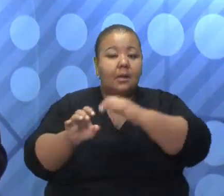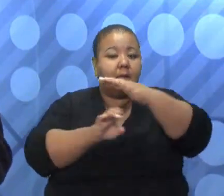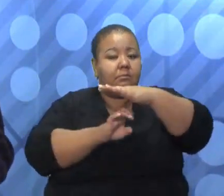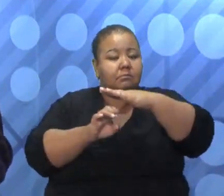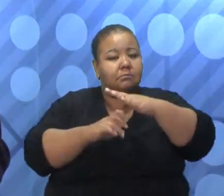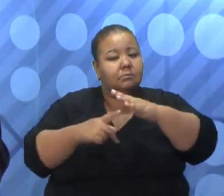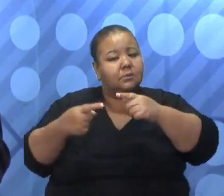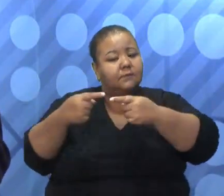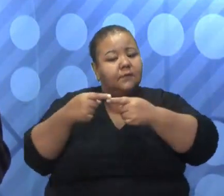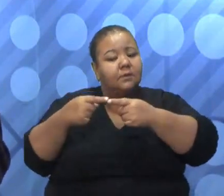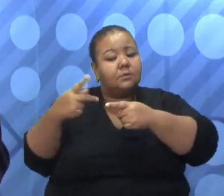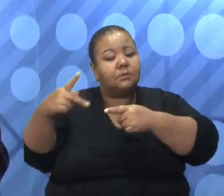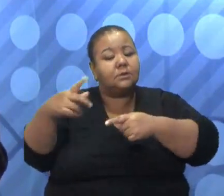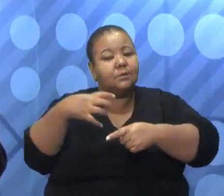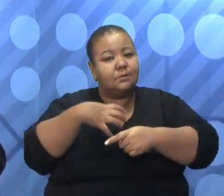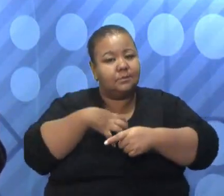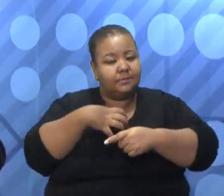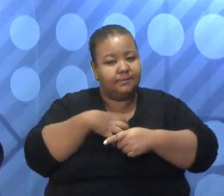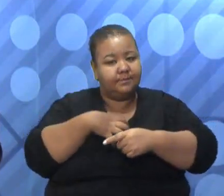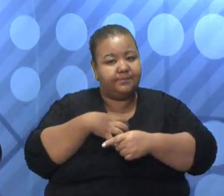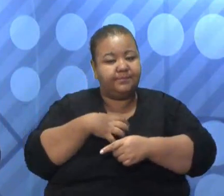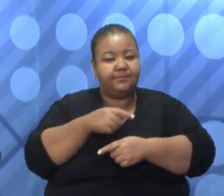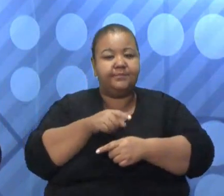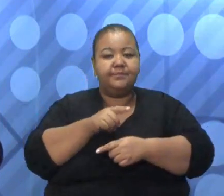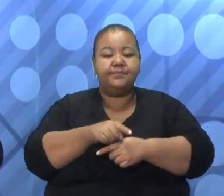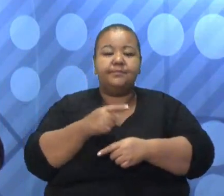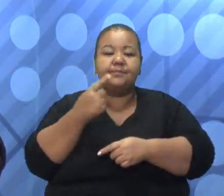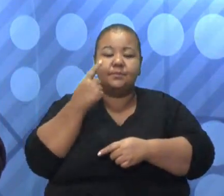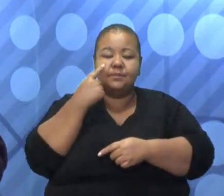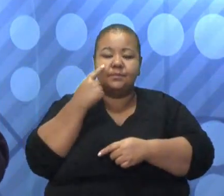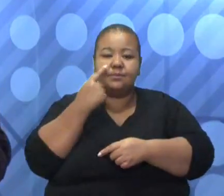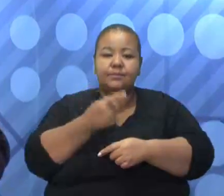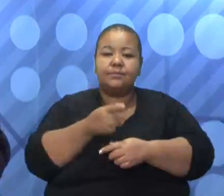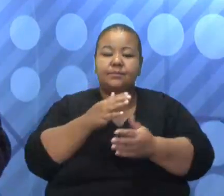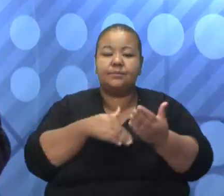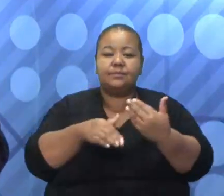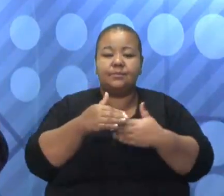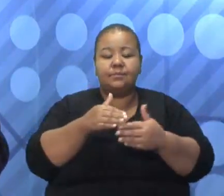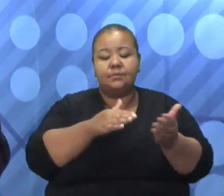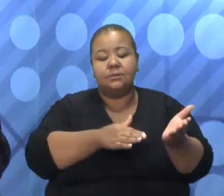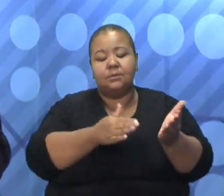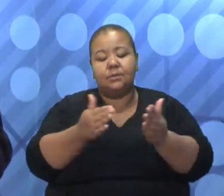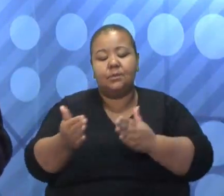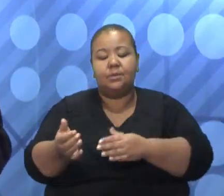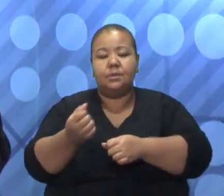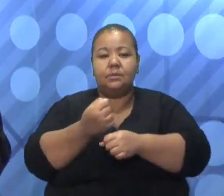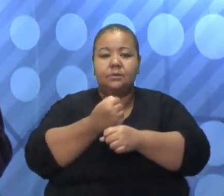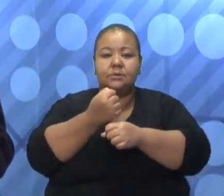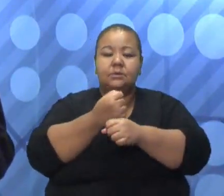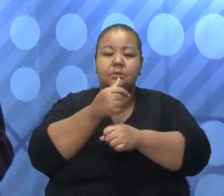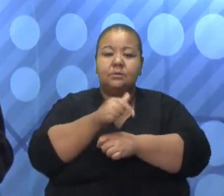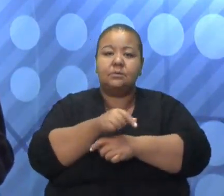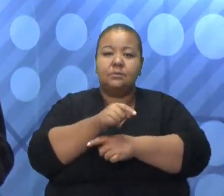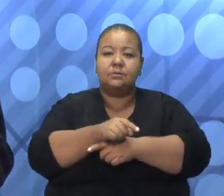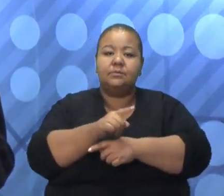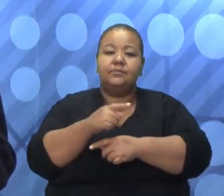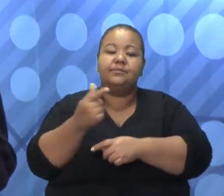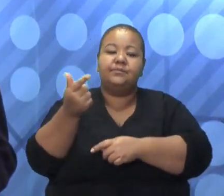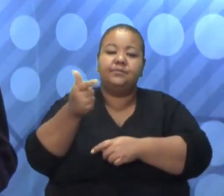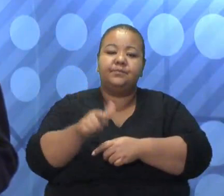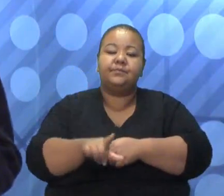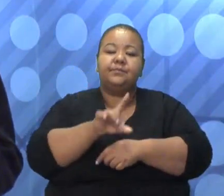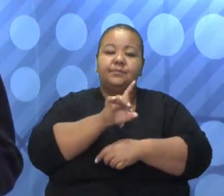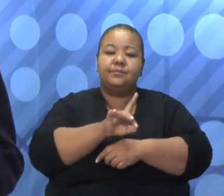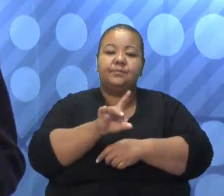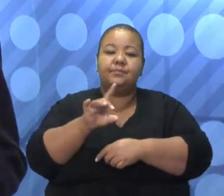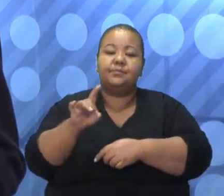diferente dentro deste processo. Então, a gente vai vendo toda a linha de produção se apresentando, né, e a gente conhecendo